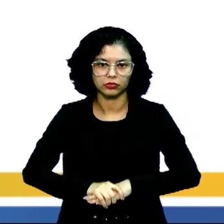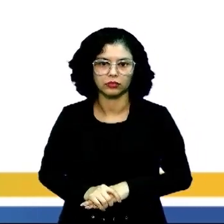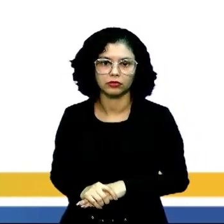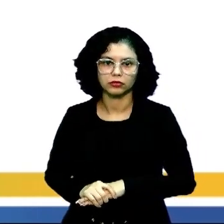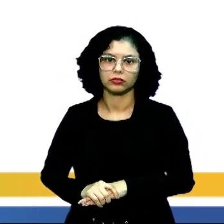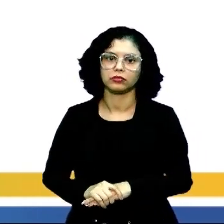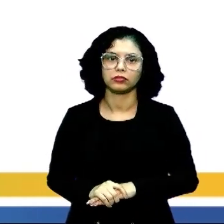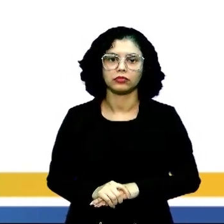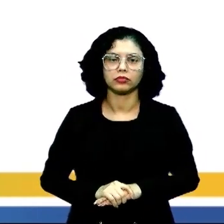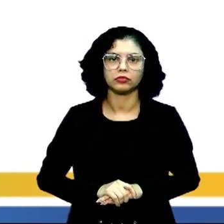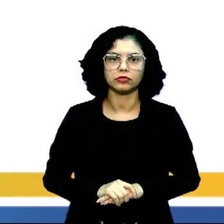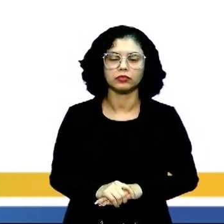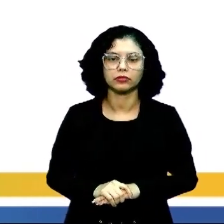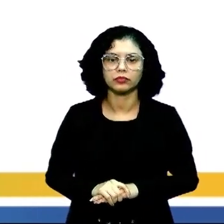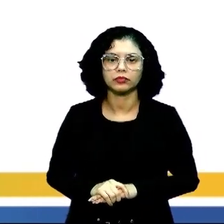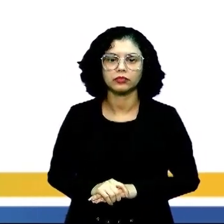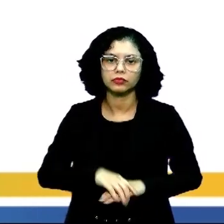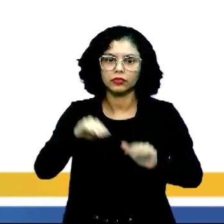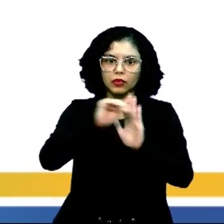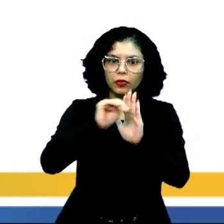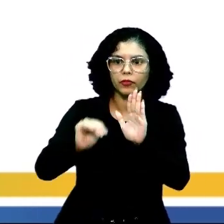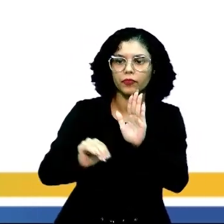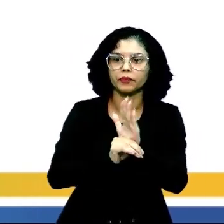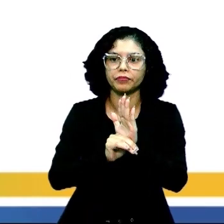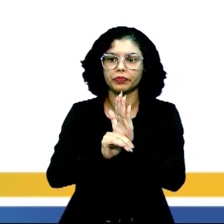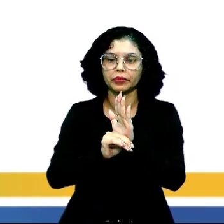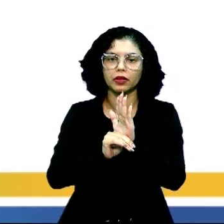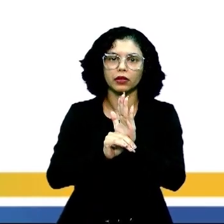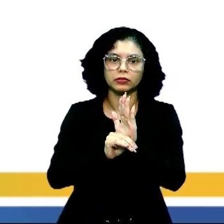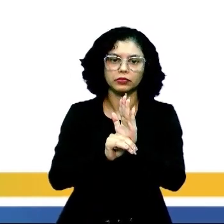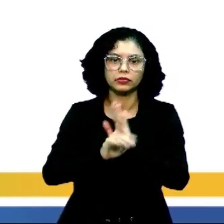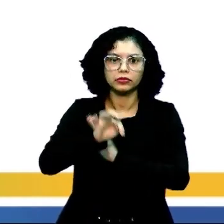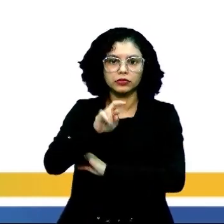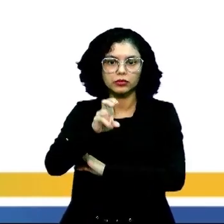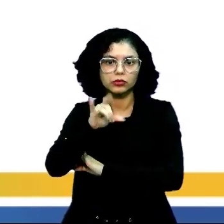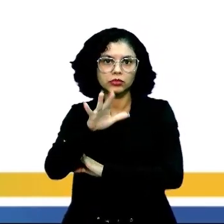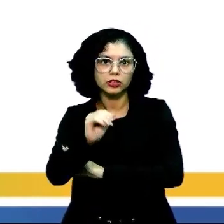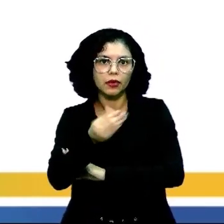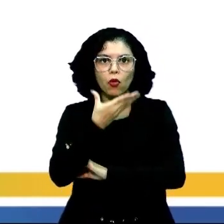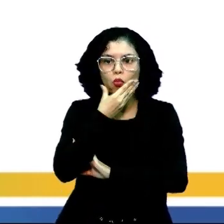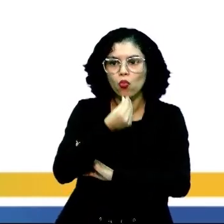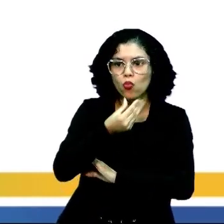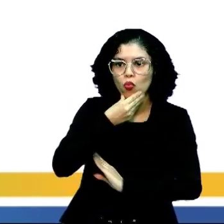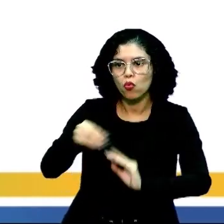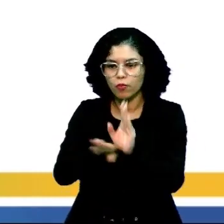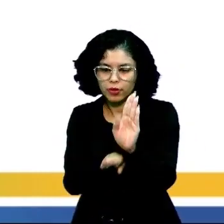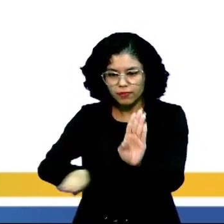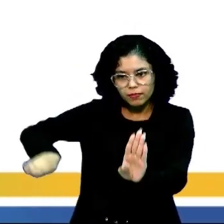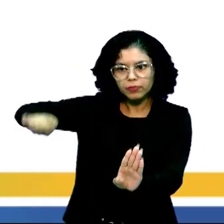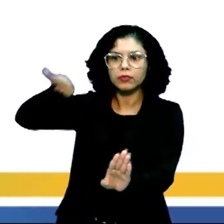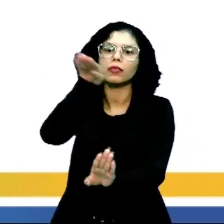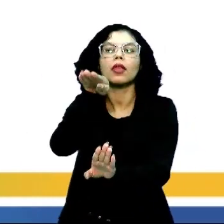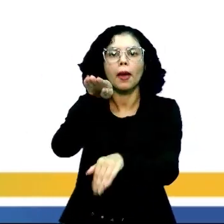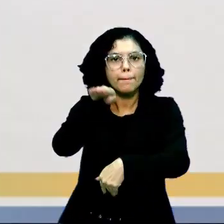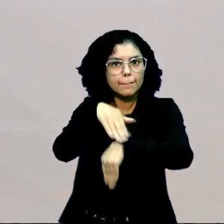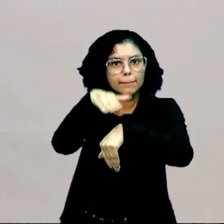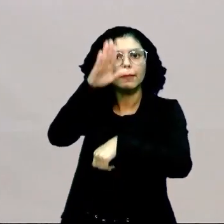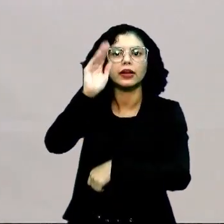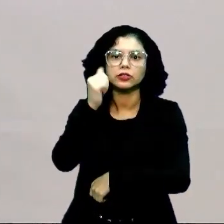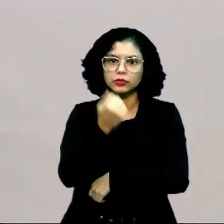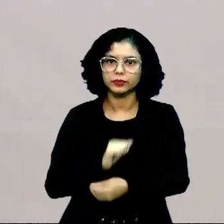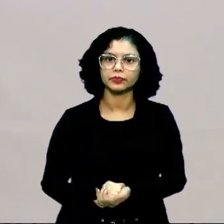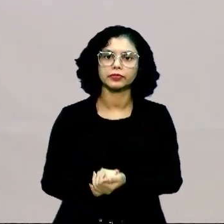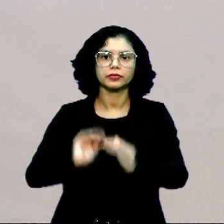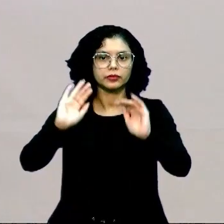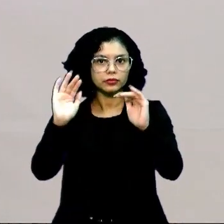diferença, e logo abaixo do sinal nós temos a palavra etnocentrismo, né? Então, vamos retornar a imagem